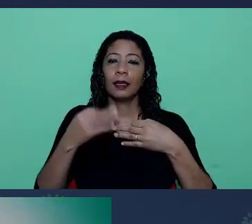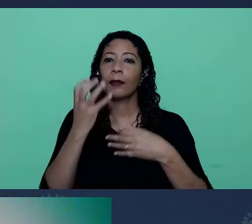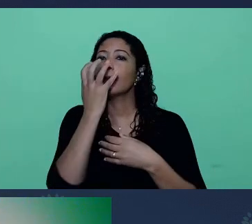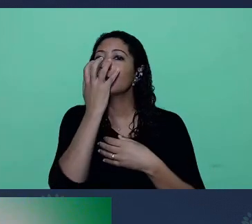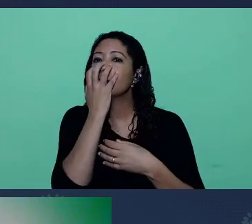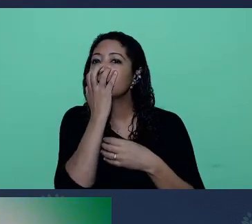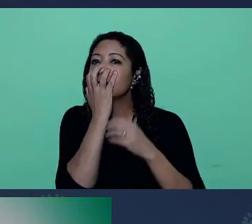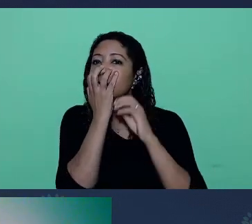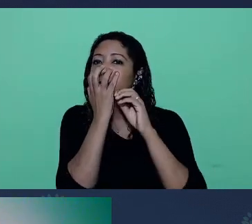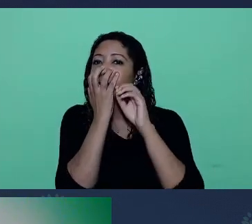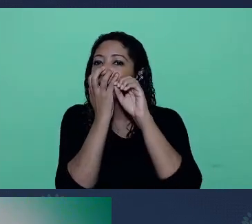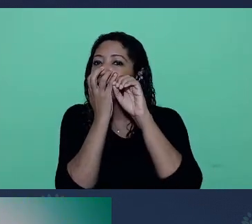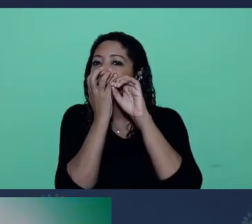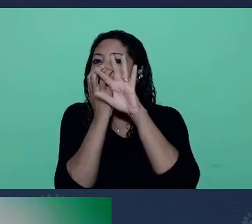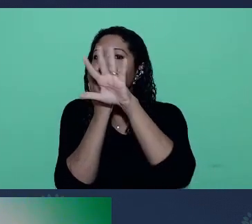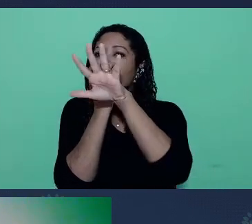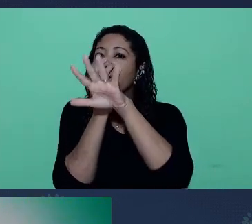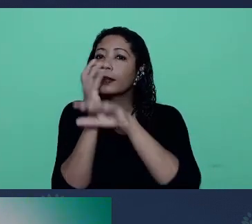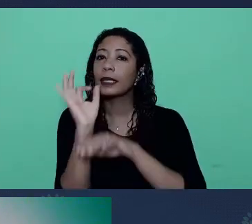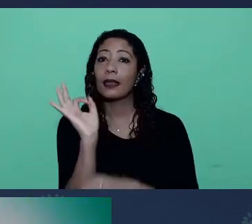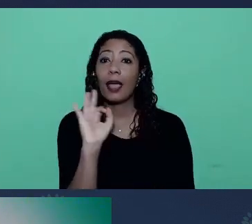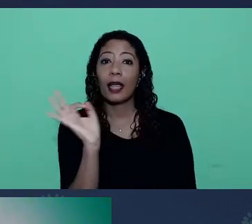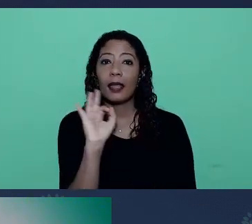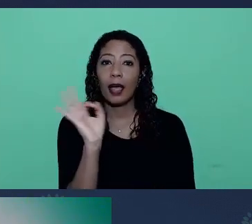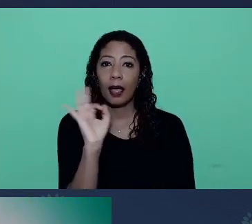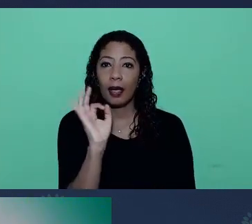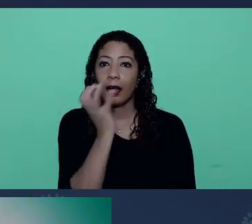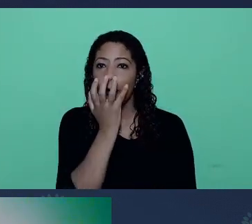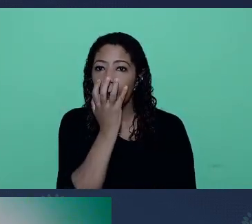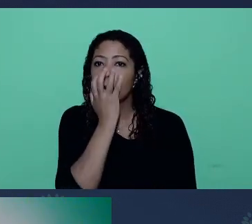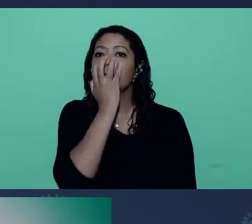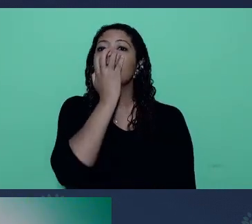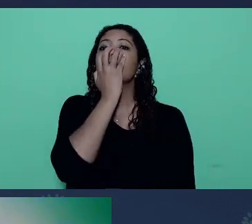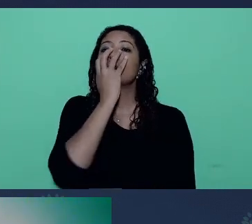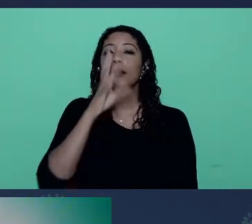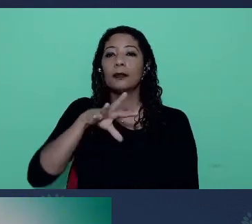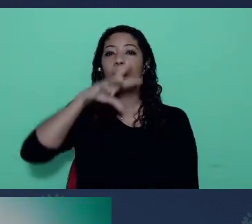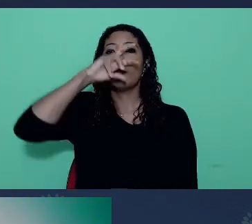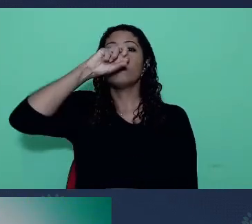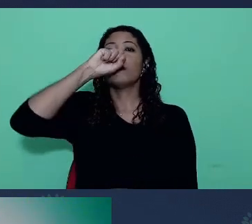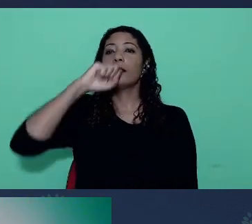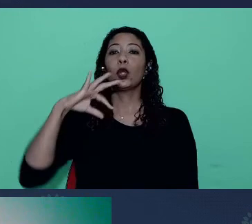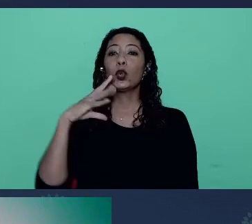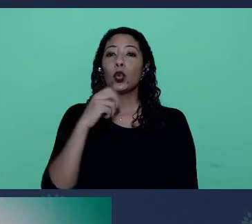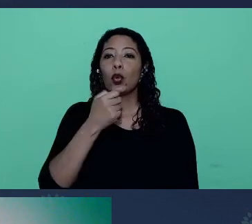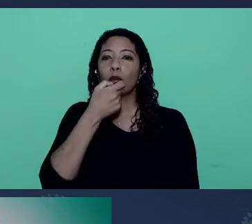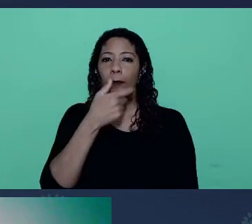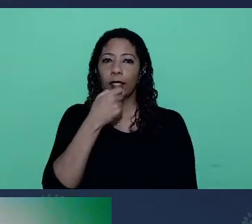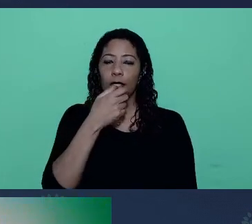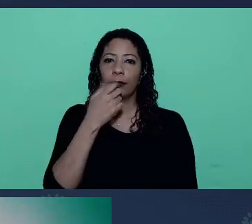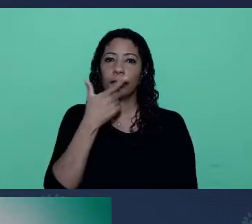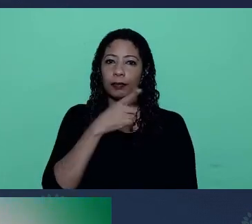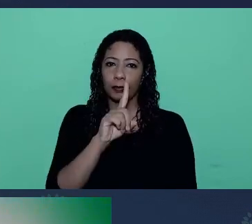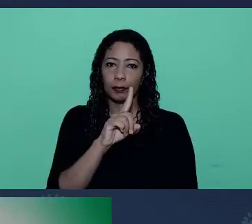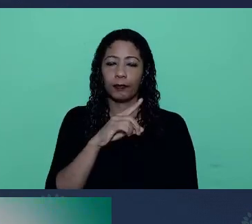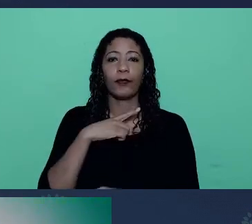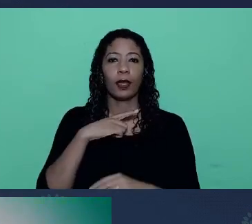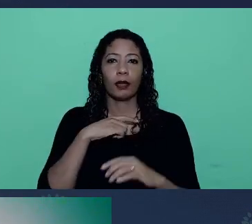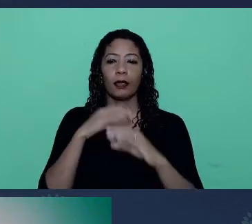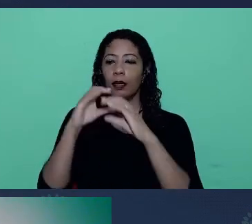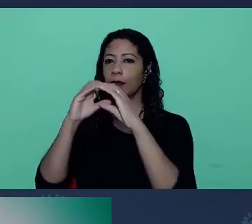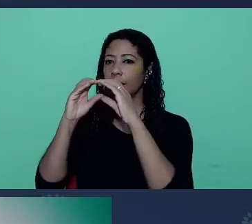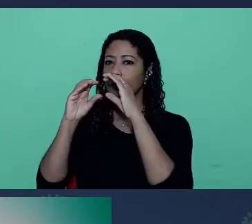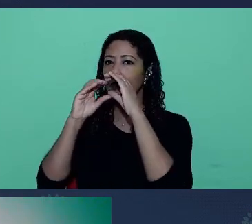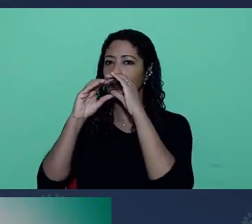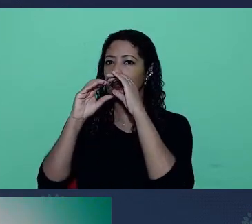escape medicamento por aí. Isso sim existe. Assim como tem espaçadores também,